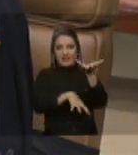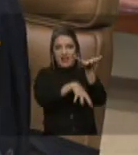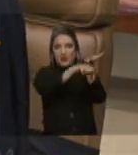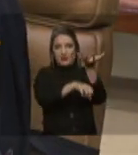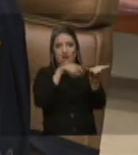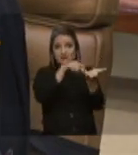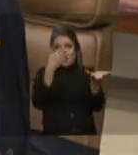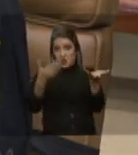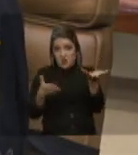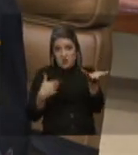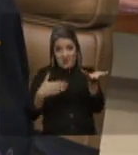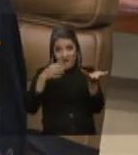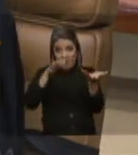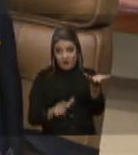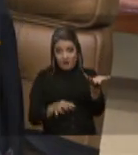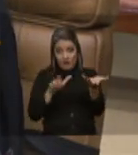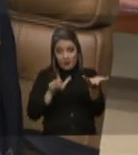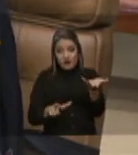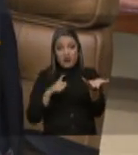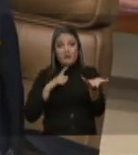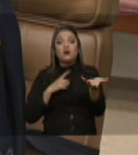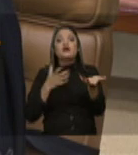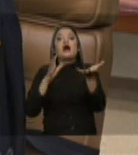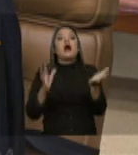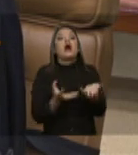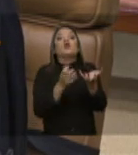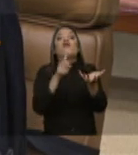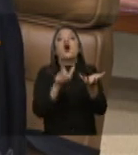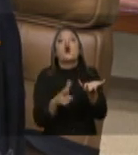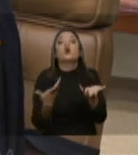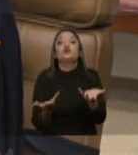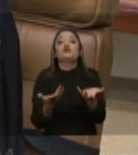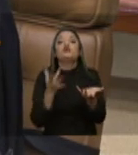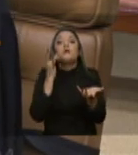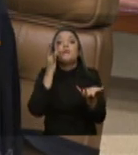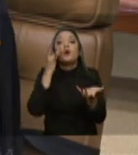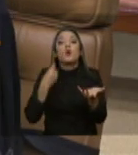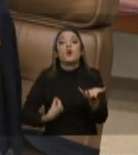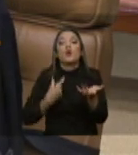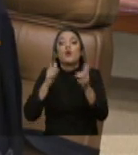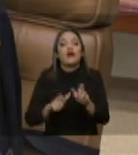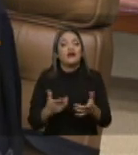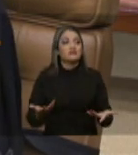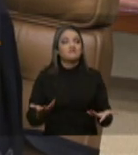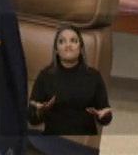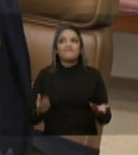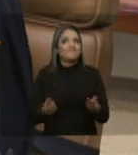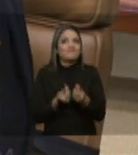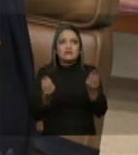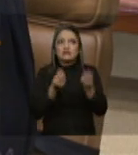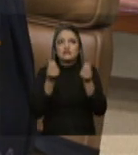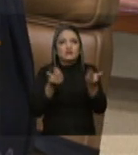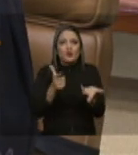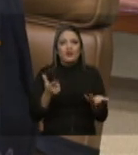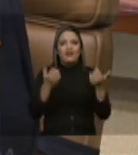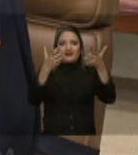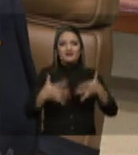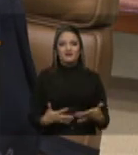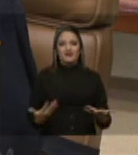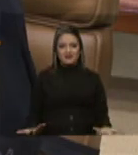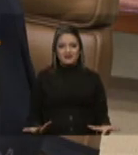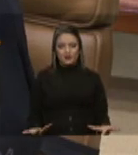a uma pessoa qualquer um de nós onde está a nuvem porque essa ideia de nuvem e ela não saberá explicar Ela só sabe que ela